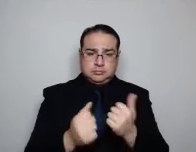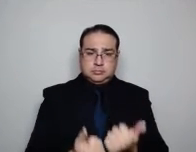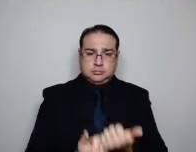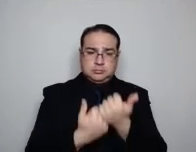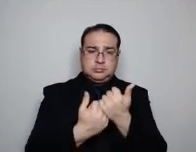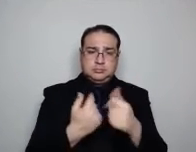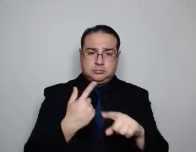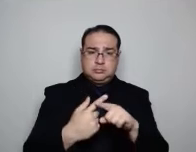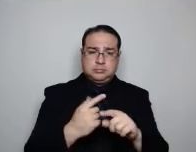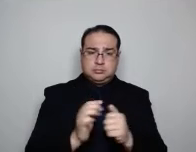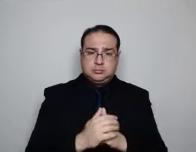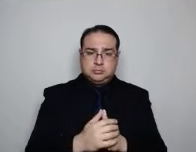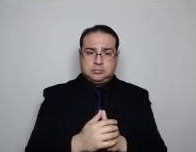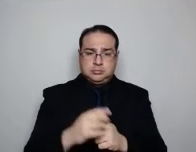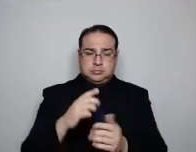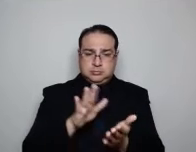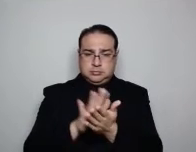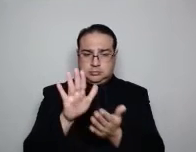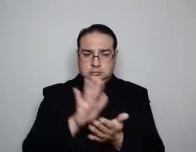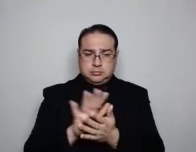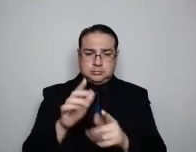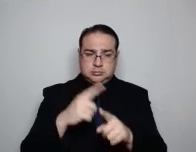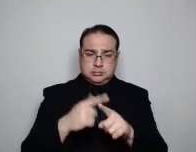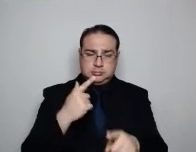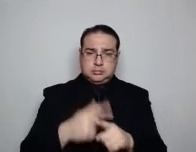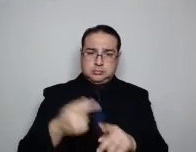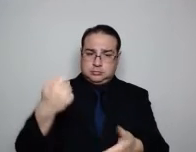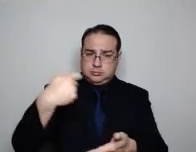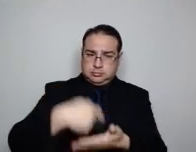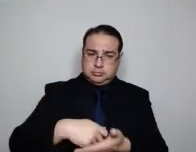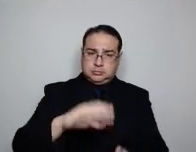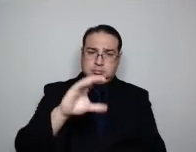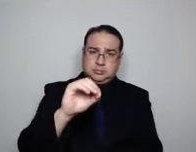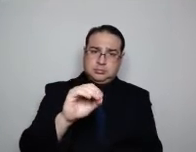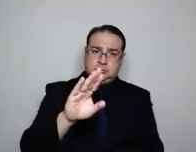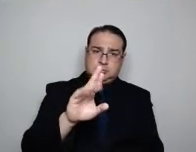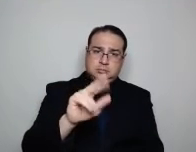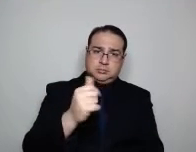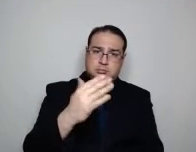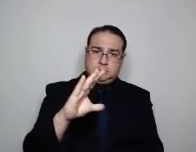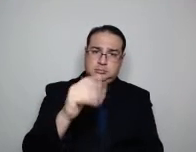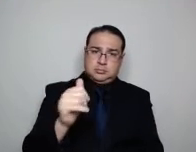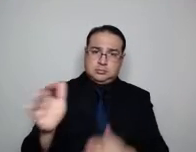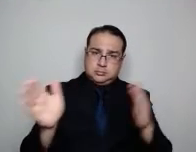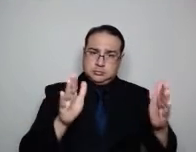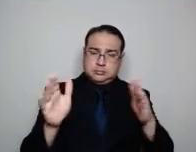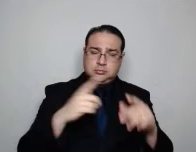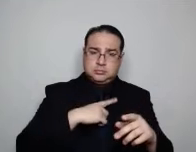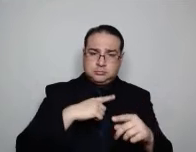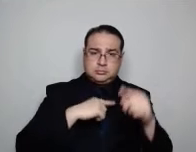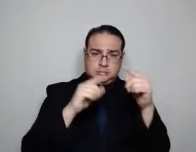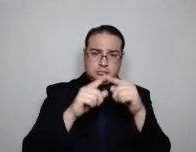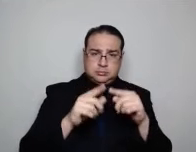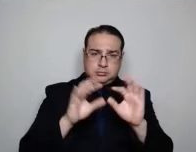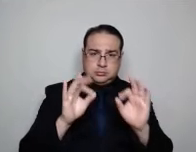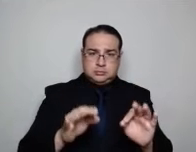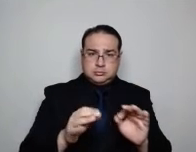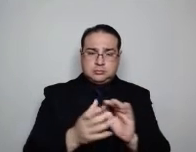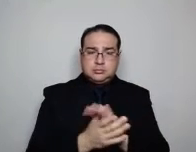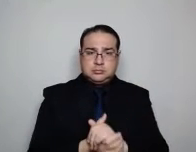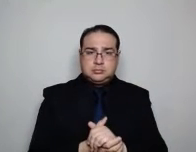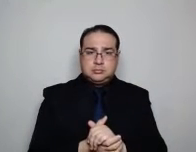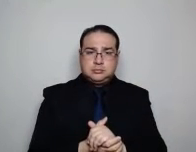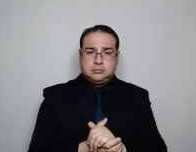tanto a expedição quanto a cobrança foram feitas dentro do período prescricional. O fato